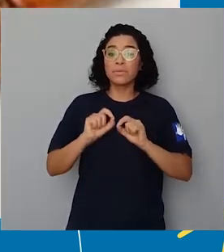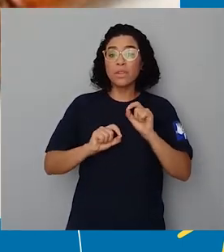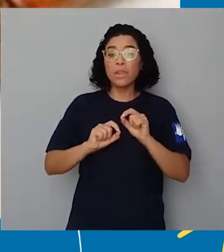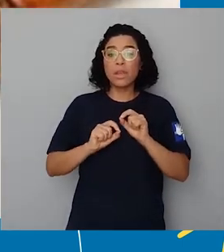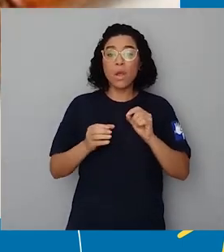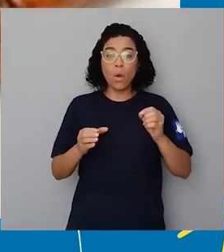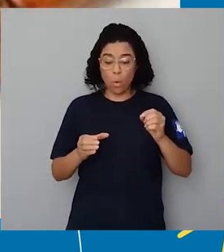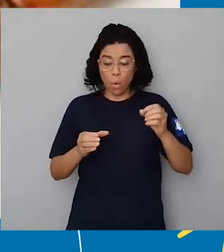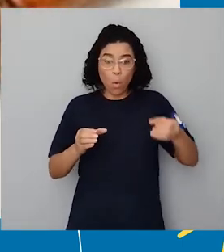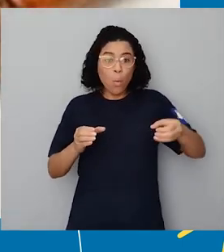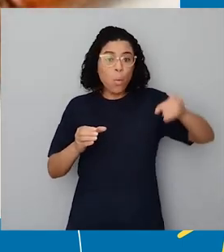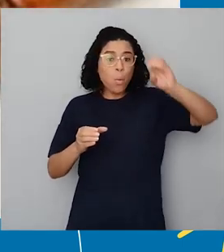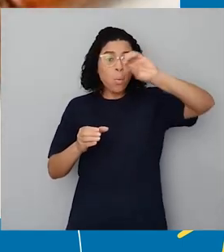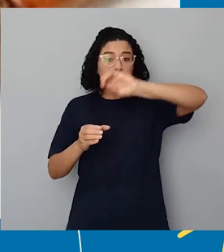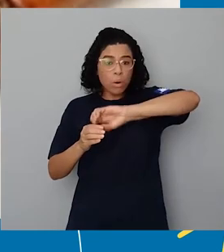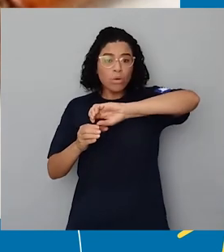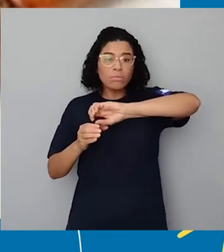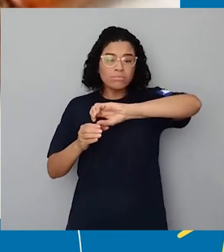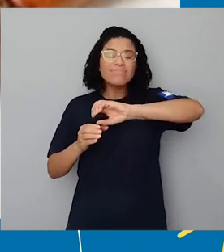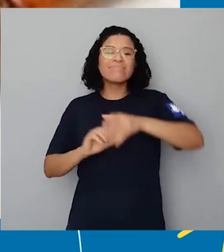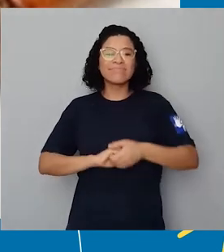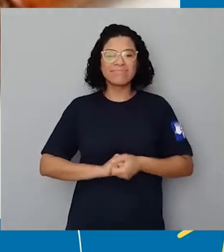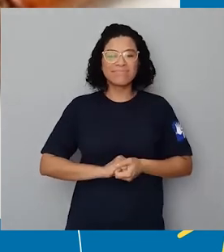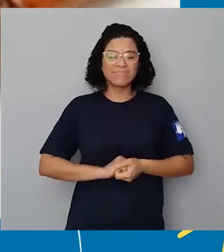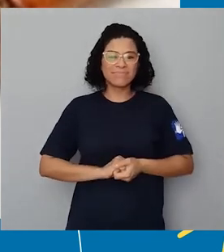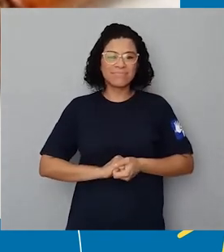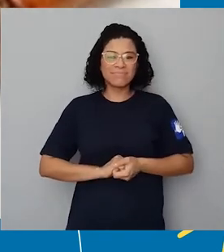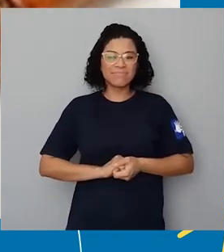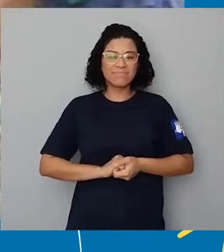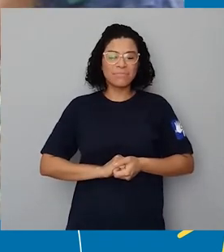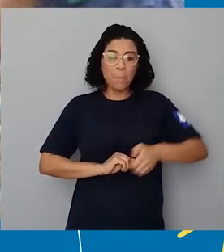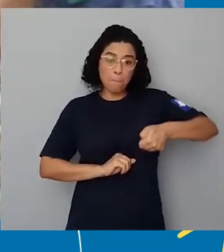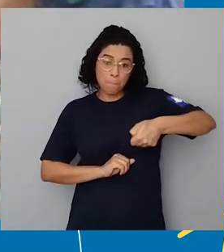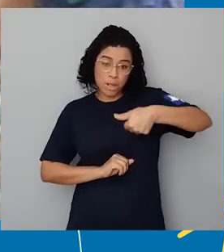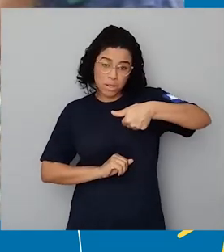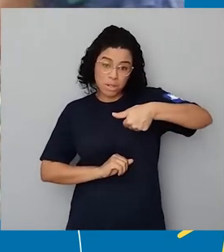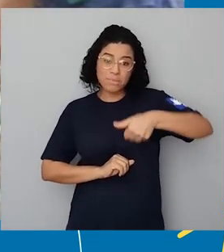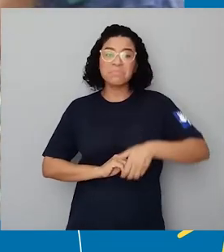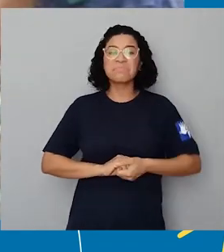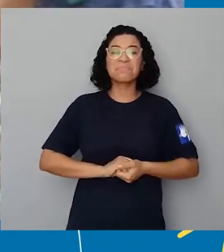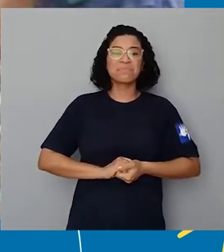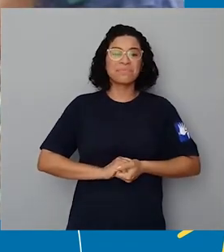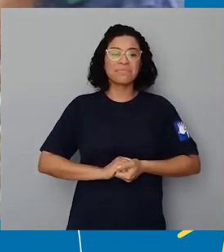Bilboquê, que é esse brinquedinho aqui, ó. Vejam só. Bolinha de gude.